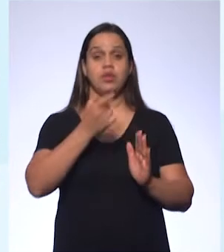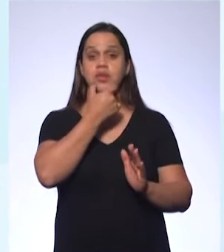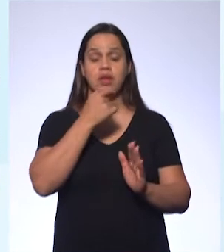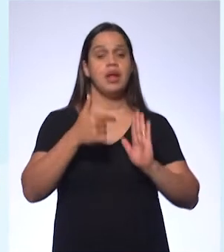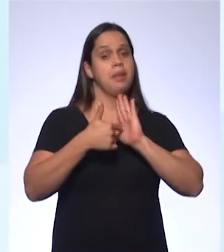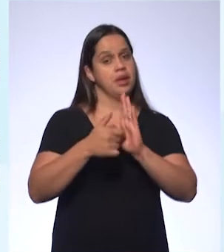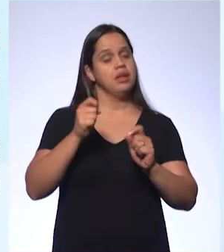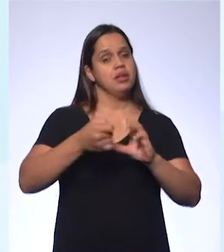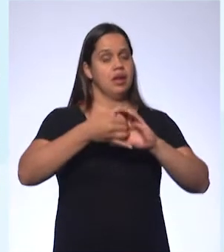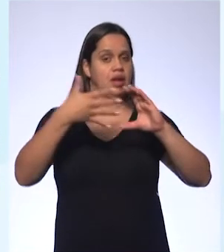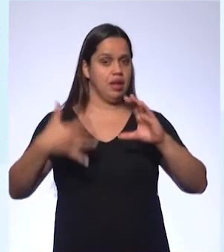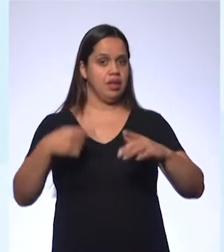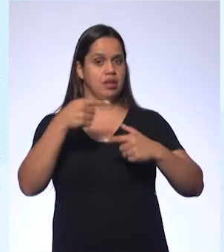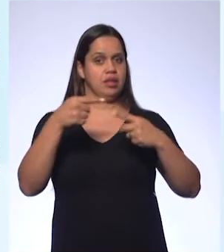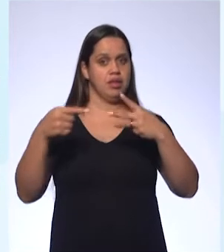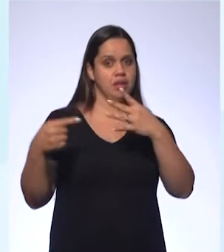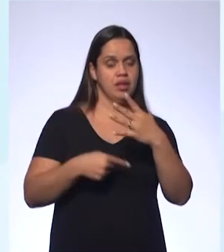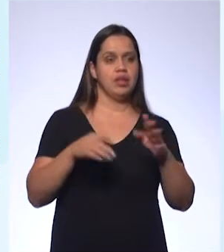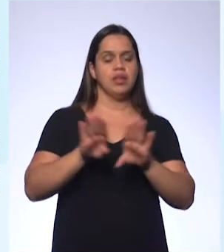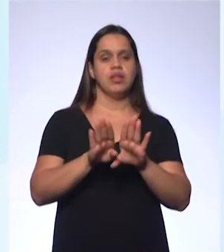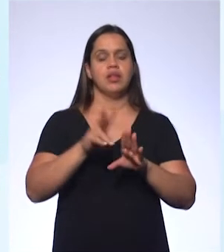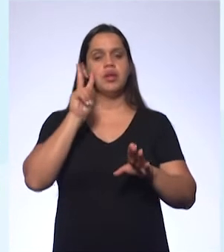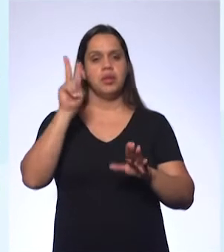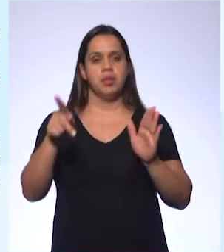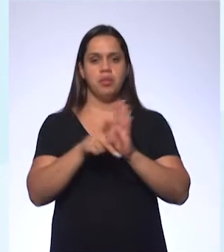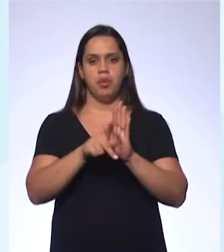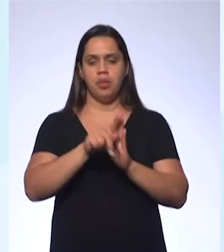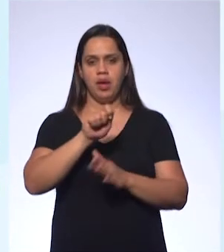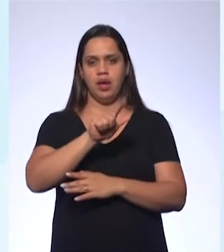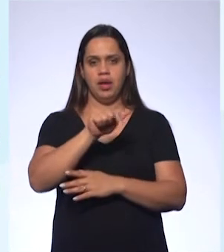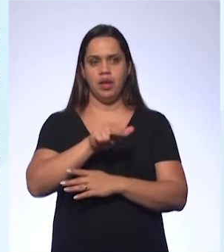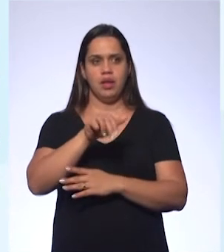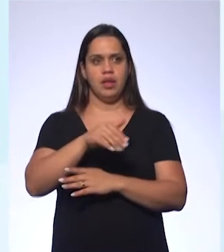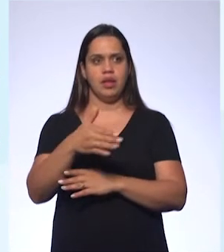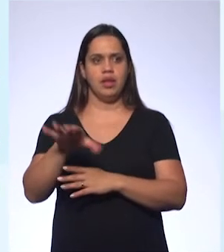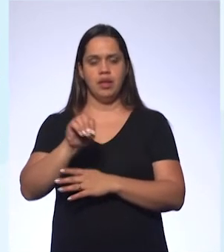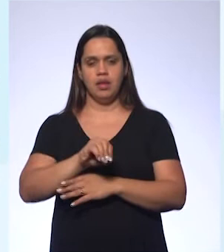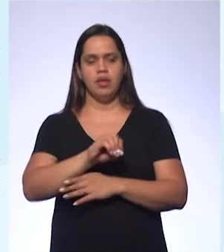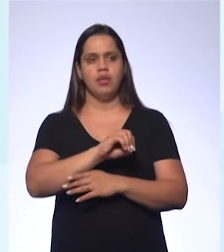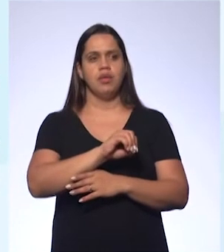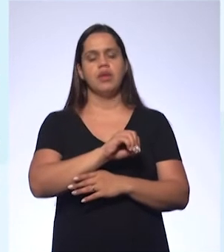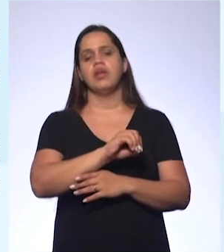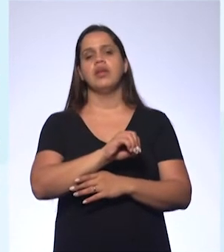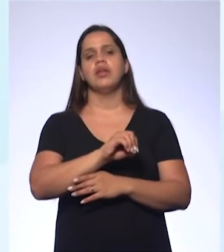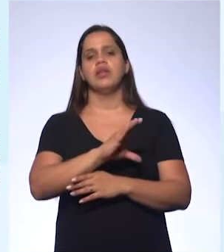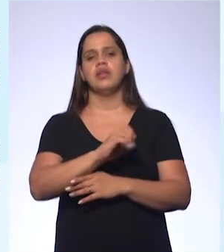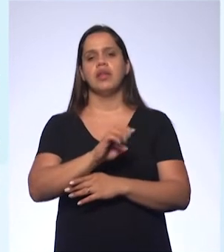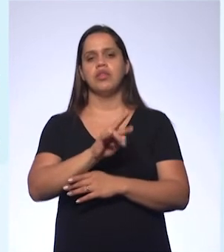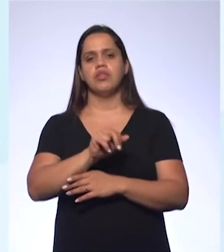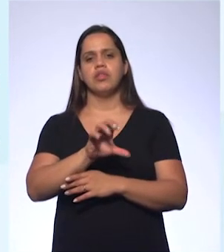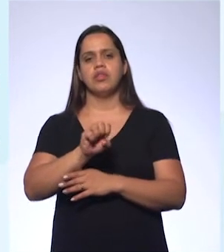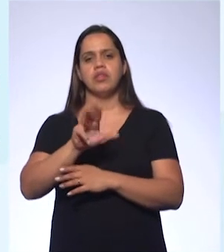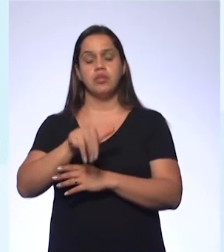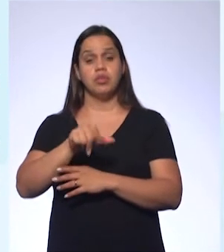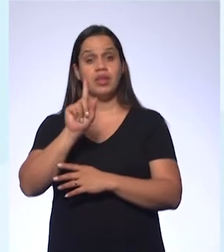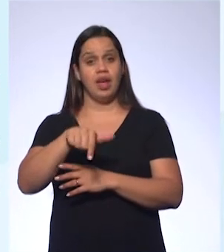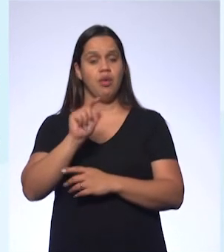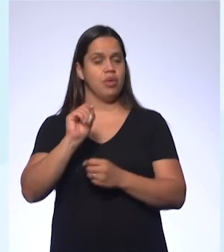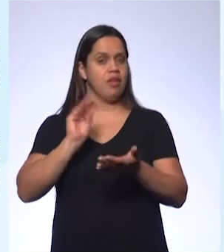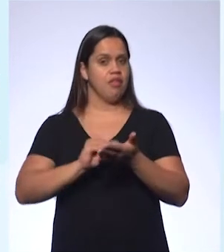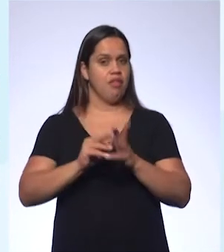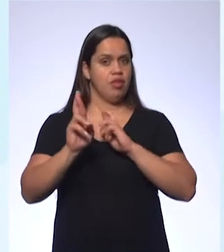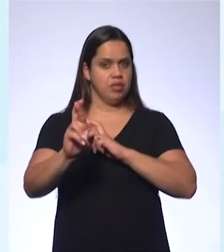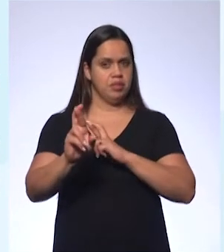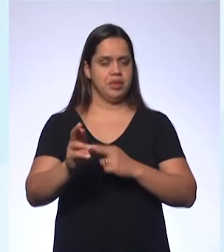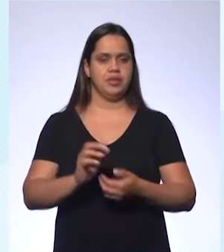essas características de ceticismo e de alienação, que são típicas aí do descorajamento e da falta de esperança. In the face